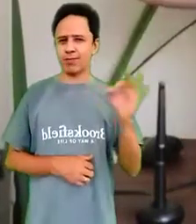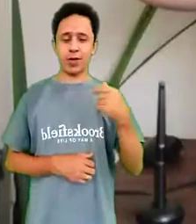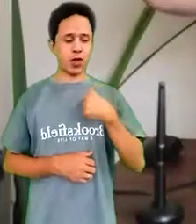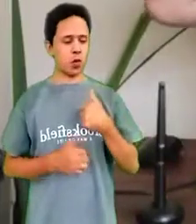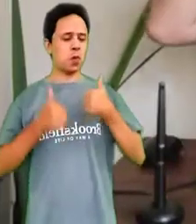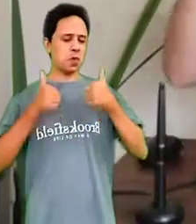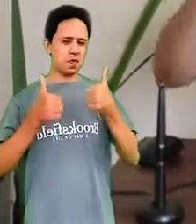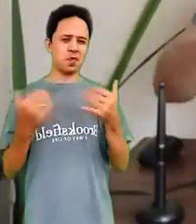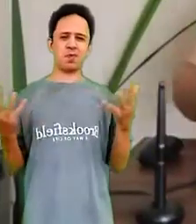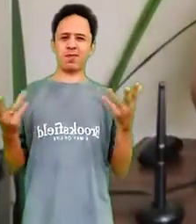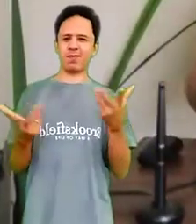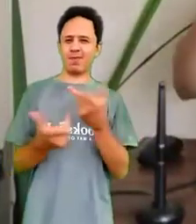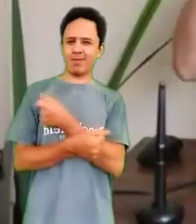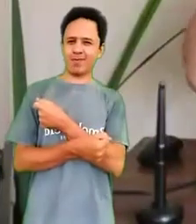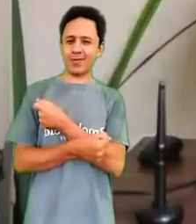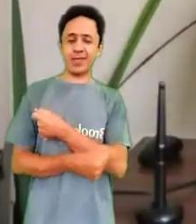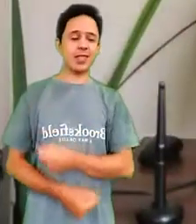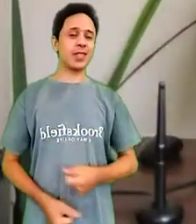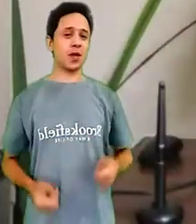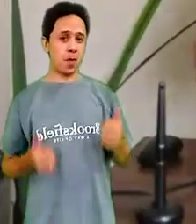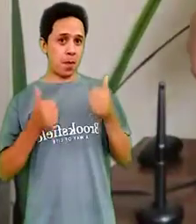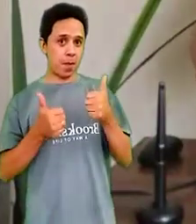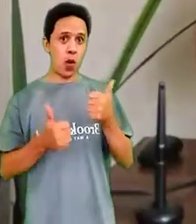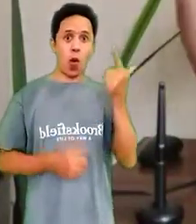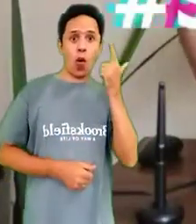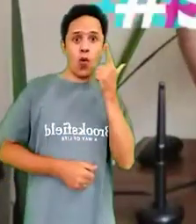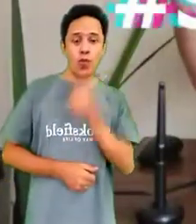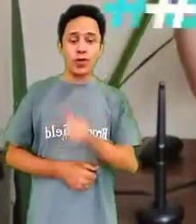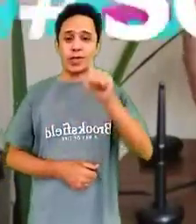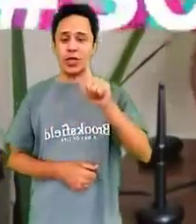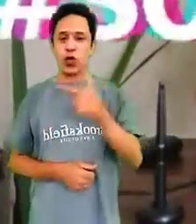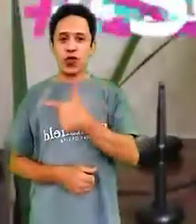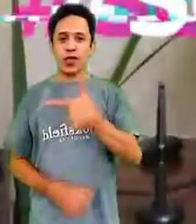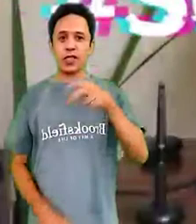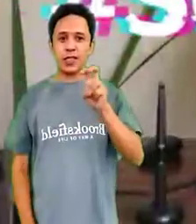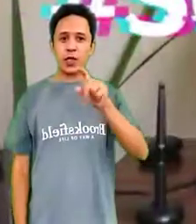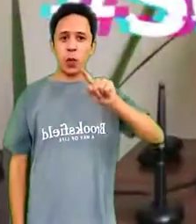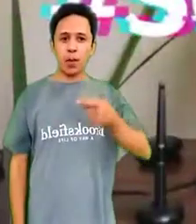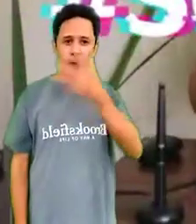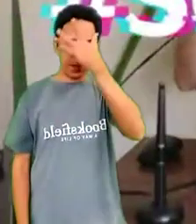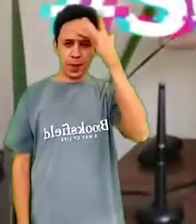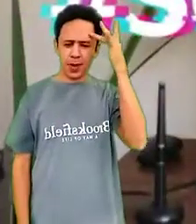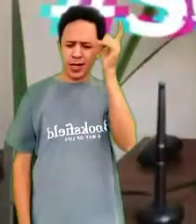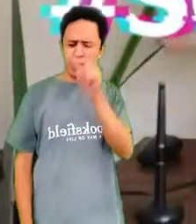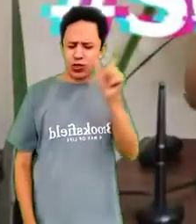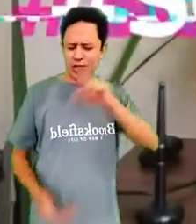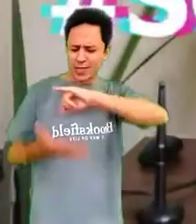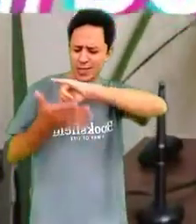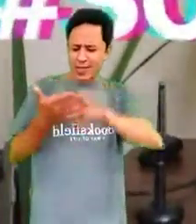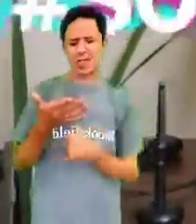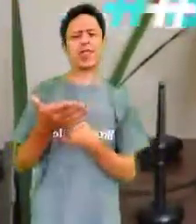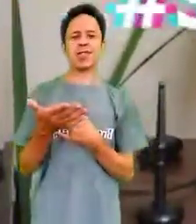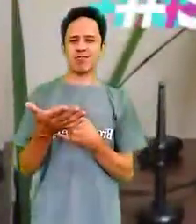tô maravilhoso, galera, porque graças a vocês chegamos aos 25 mil inscritos!